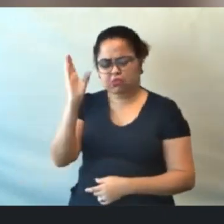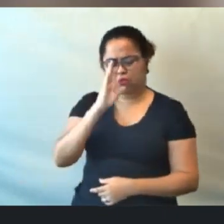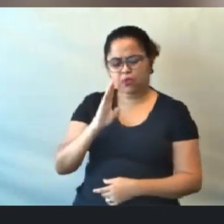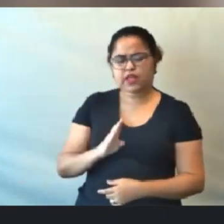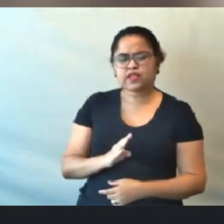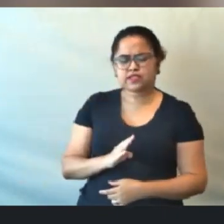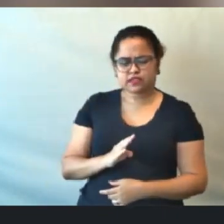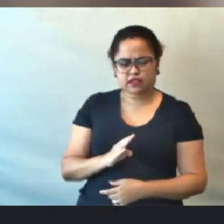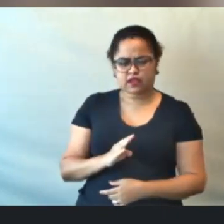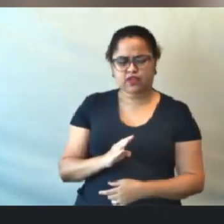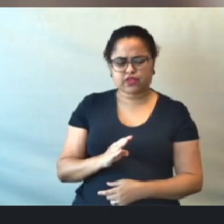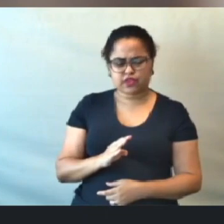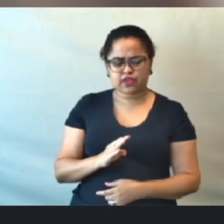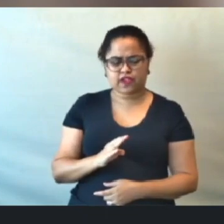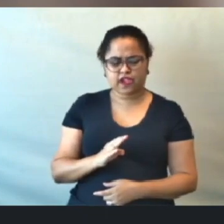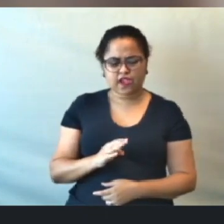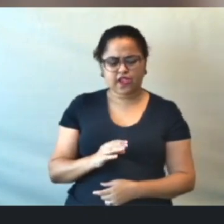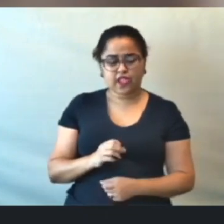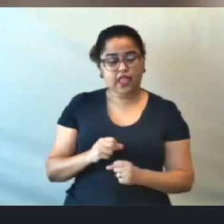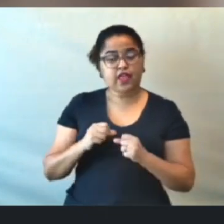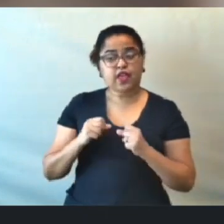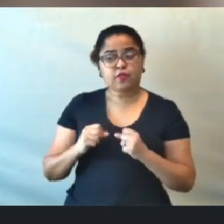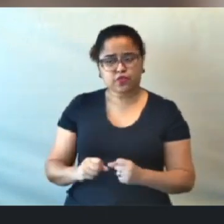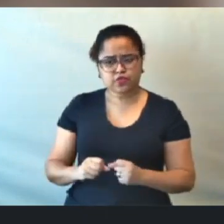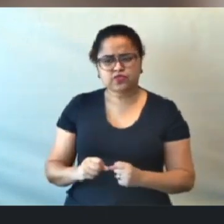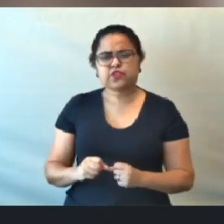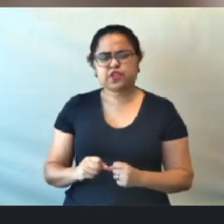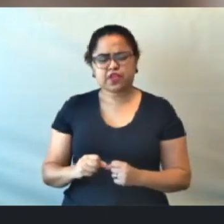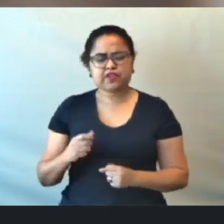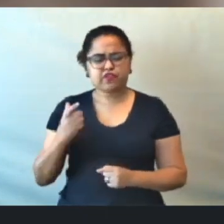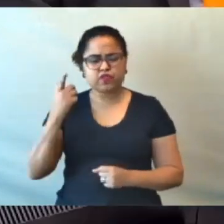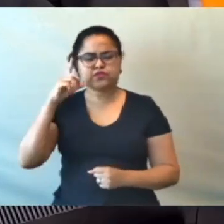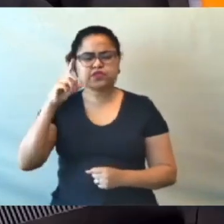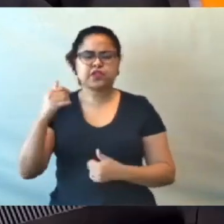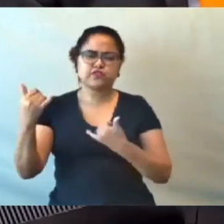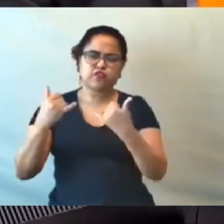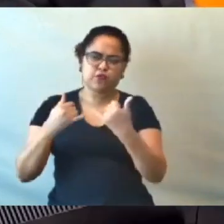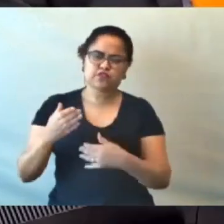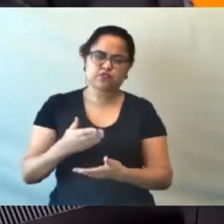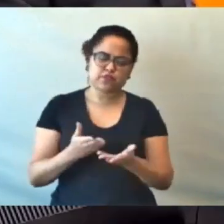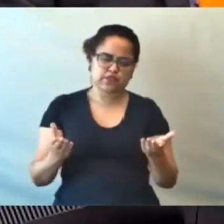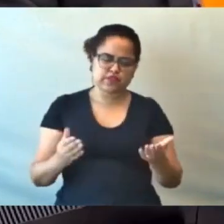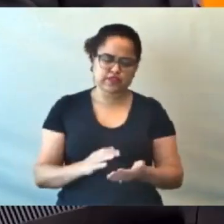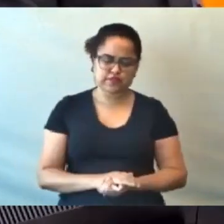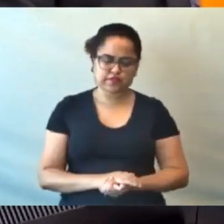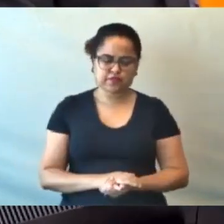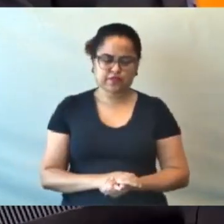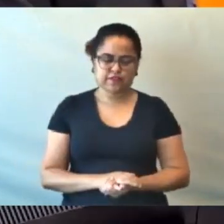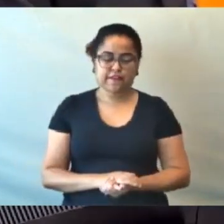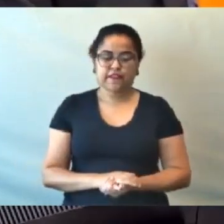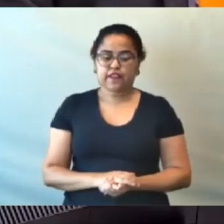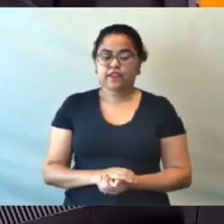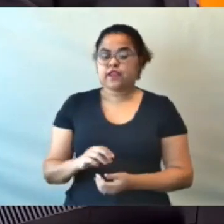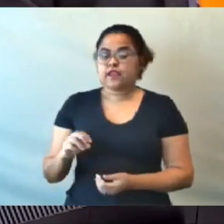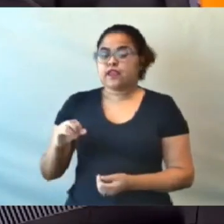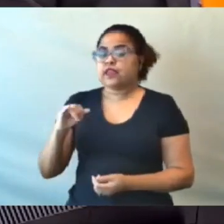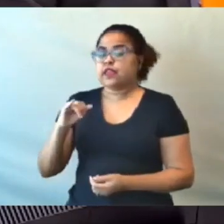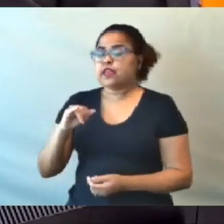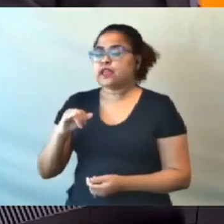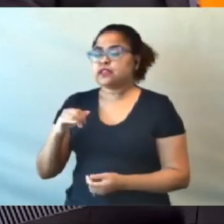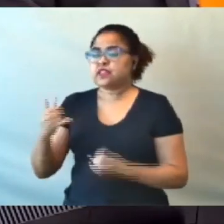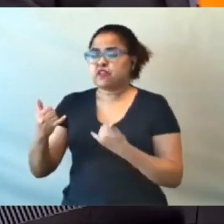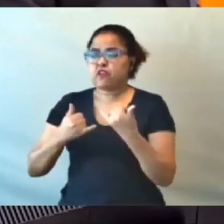informação para vocês. Perfeito. E essa informação é interessante porque, como bem frisou o vereador